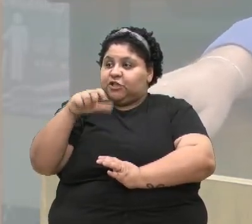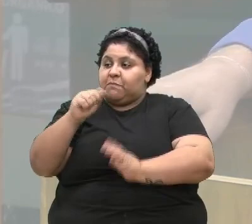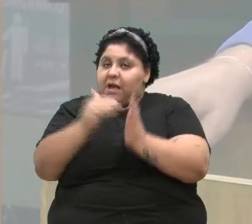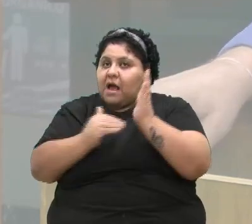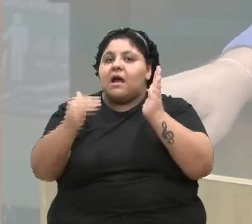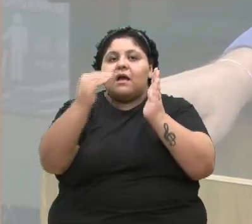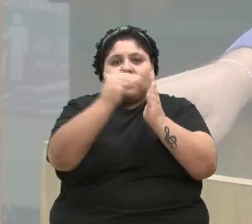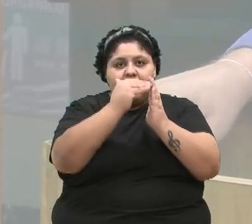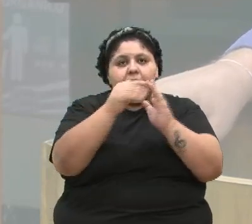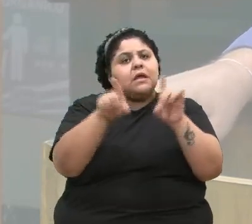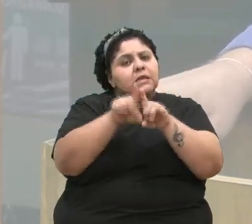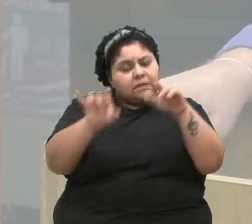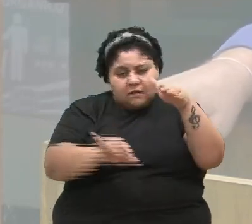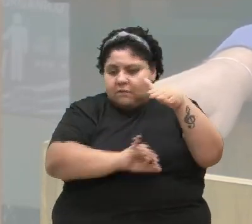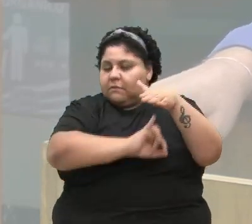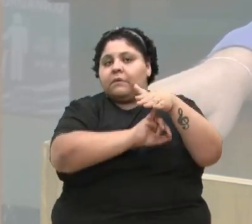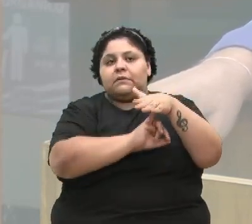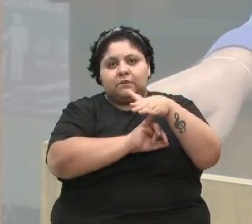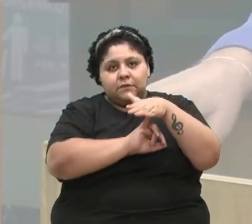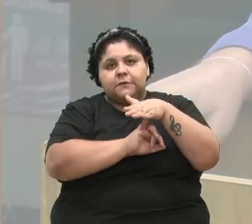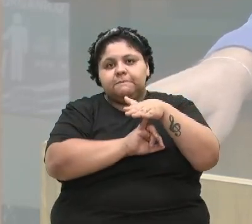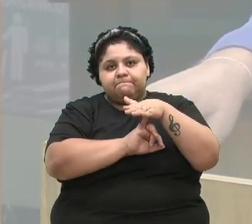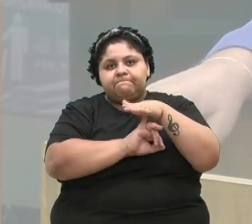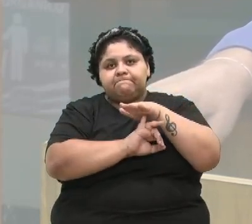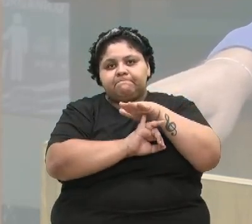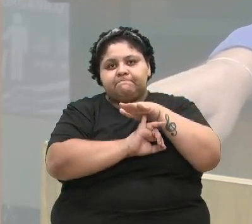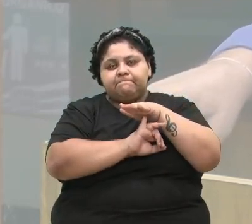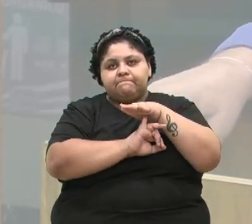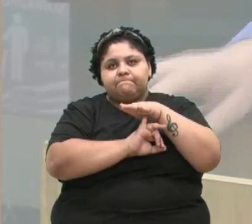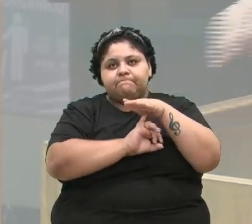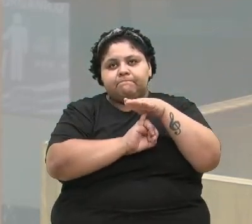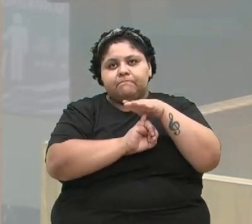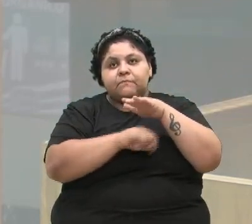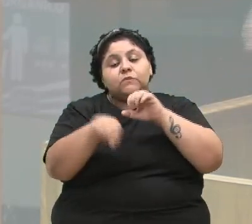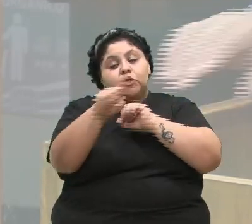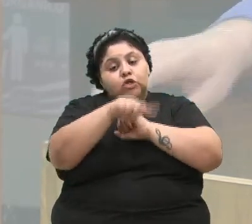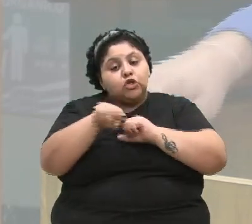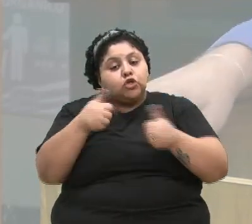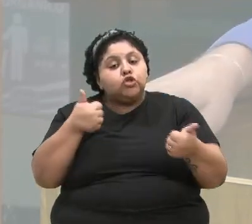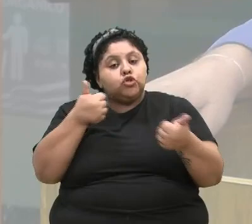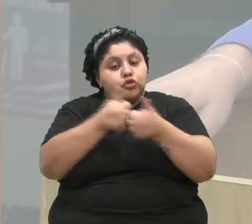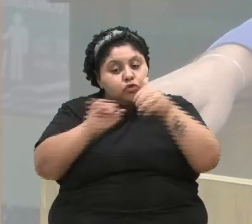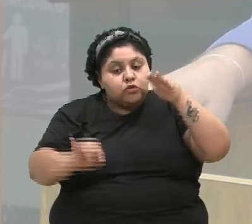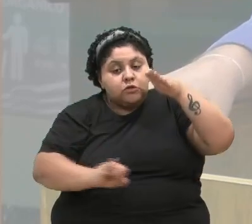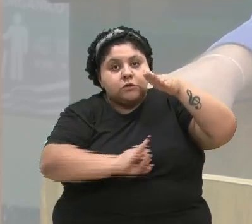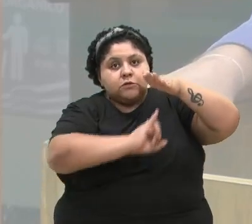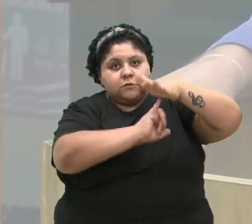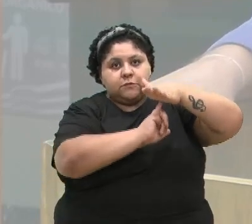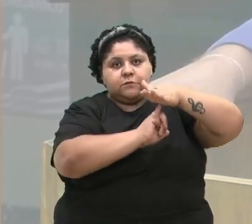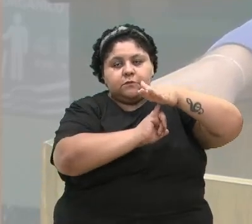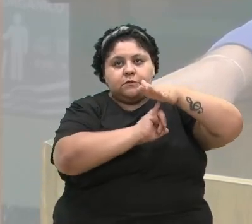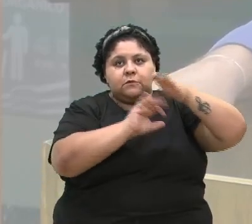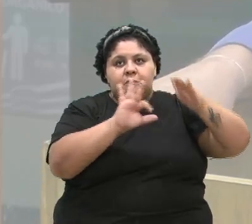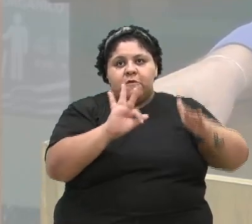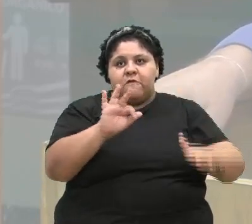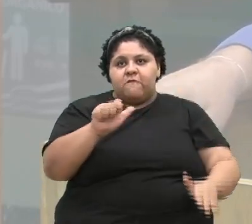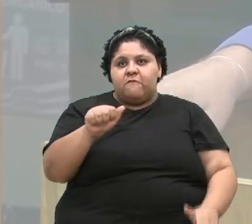podia deixar o IFE, como disse, nós estaremos lá no IFE falando com o Facneto, o diretor,